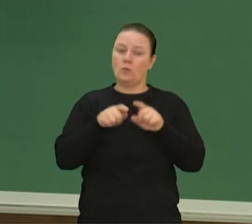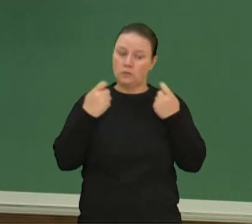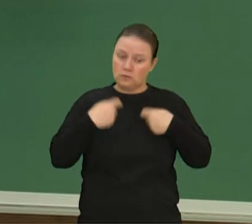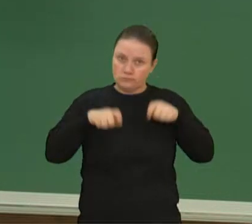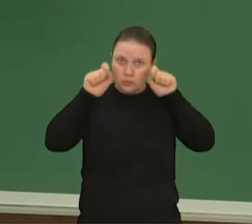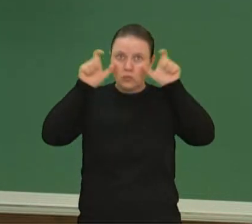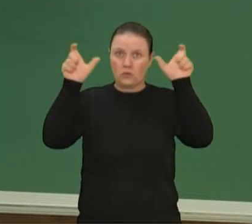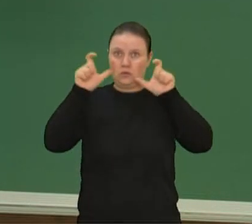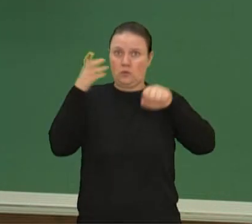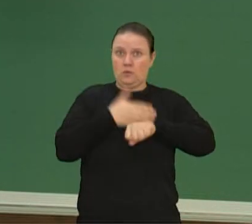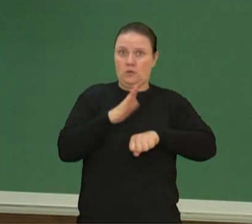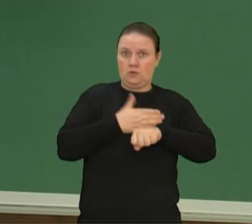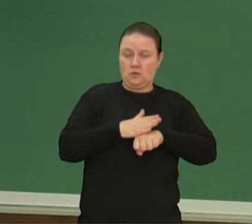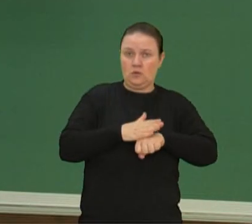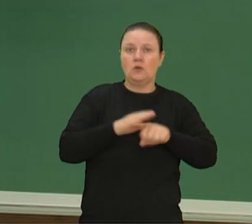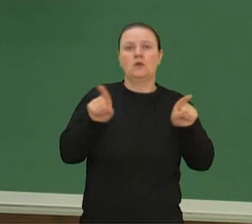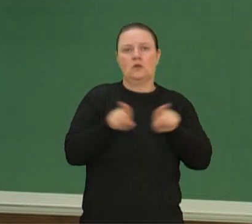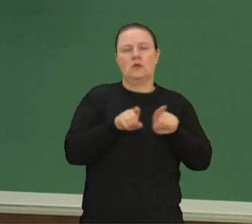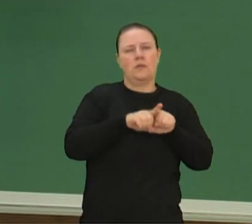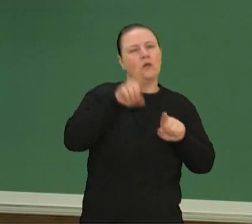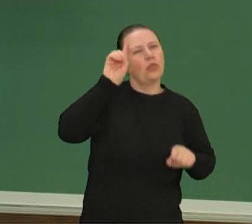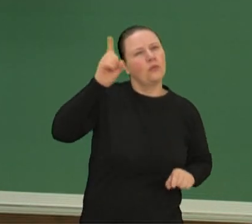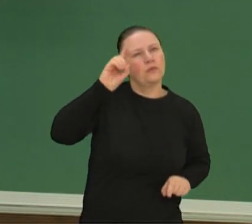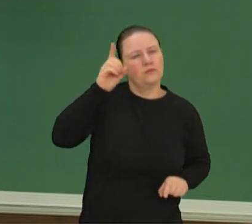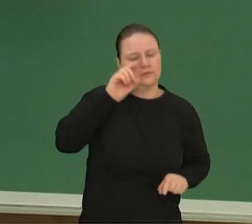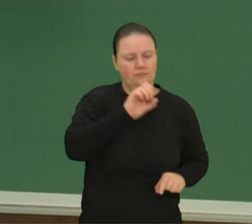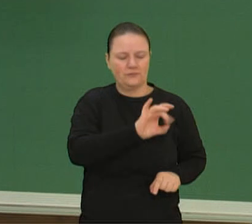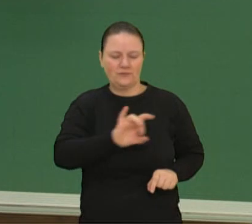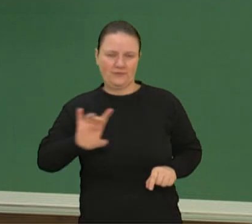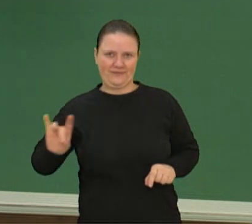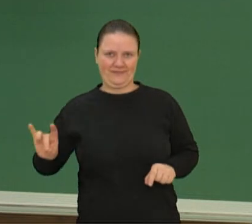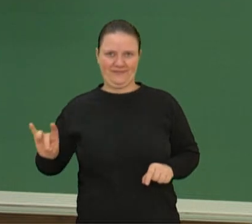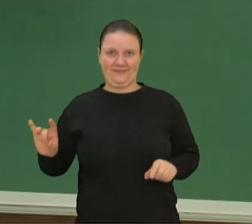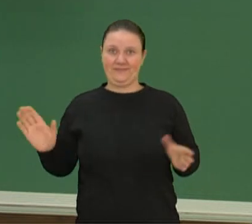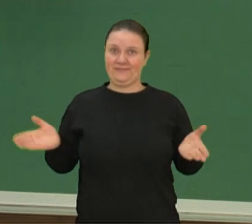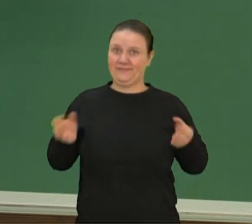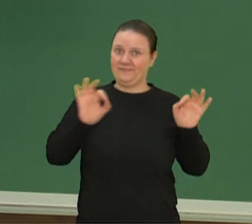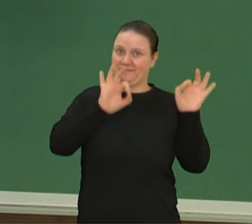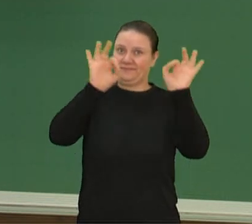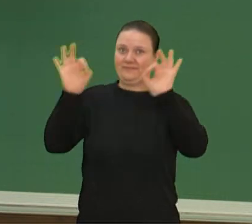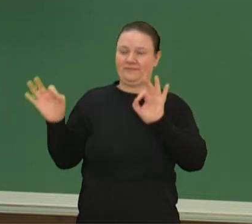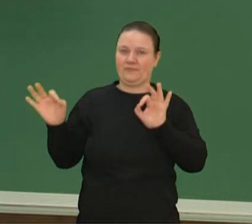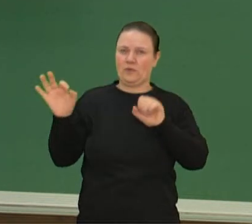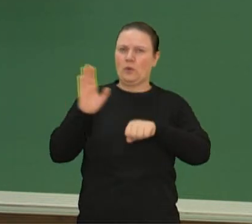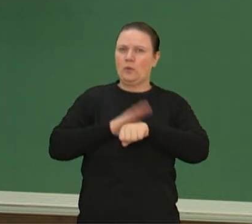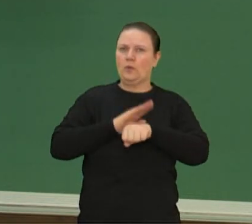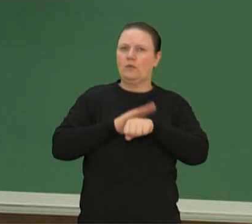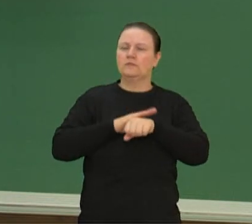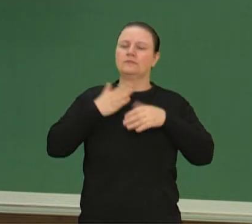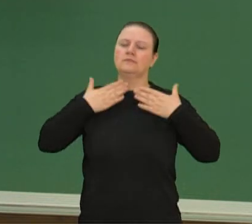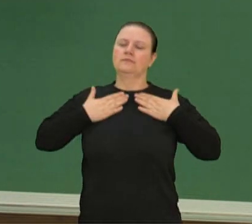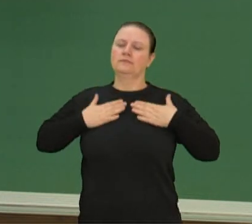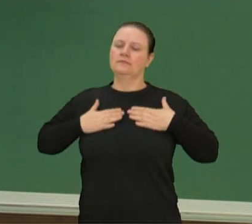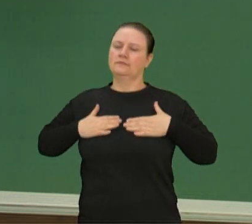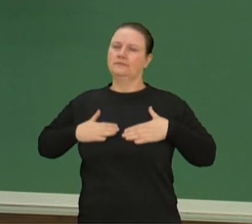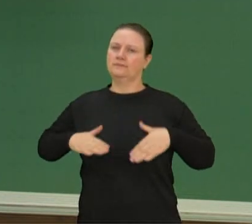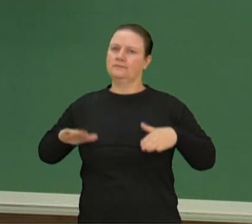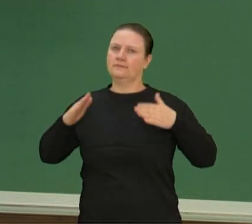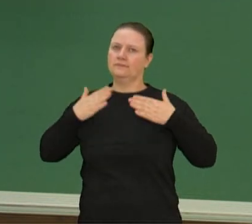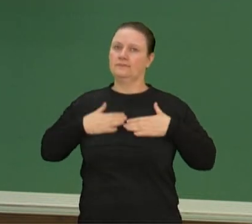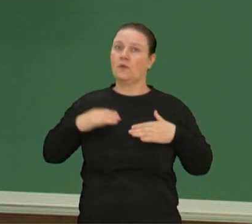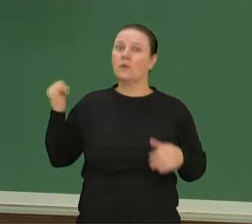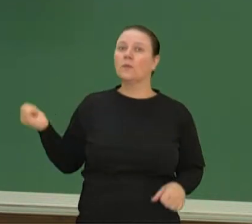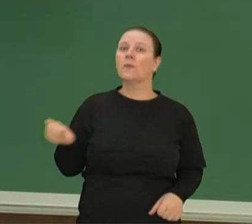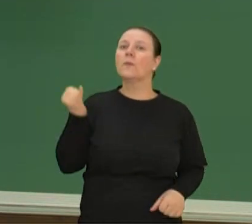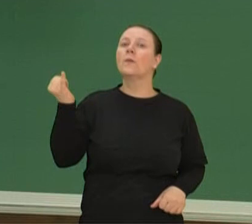físicos quanto no dia a dia. Aí vamos falar um pouco sobre os períodos de descanso. Então, é importantíssimo que